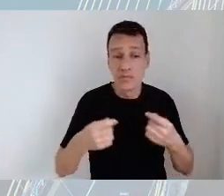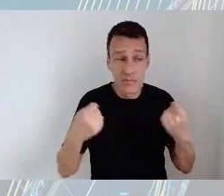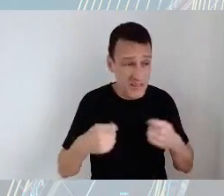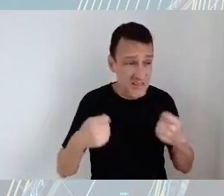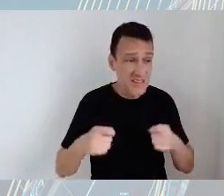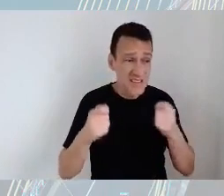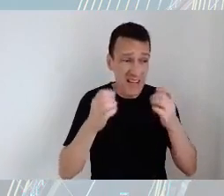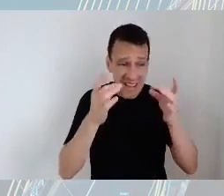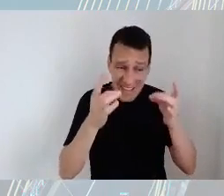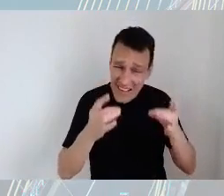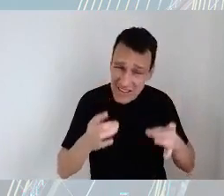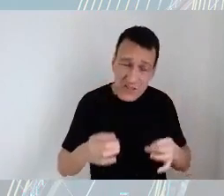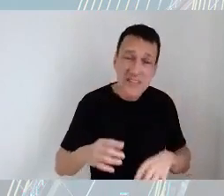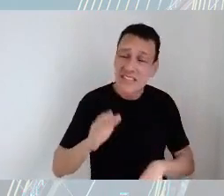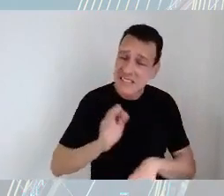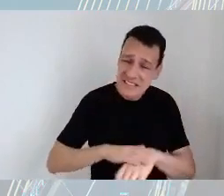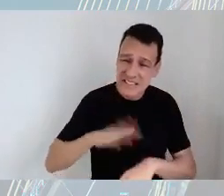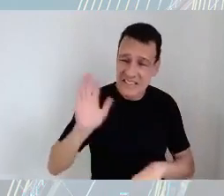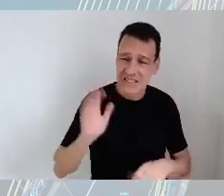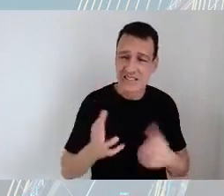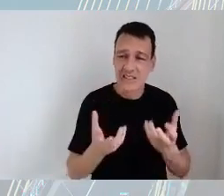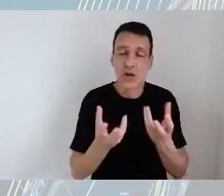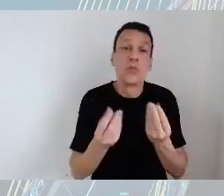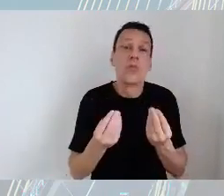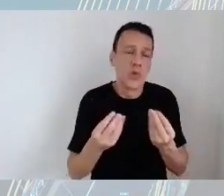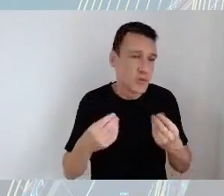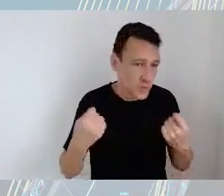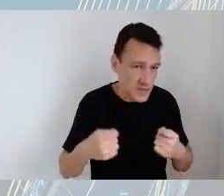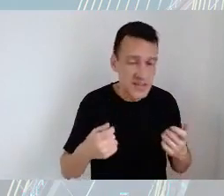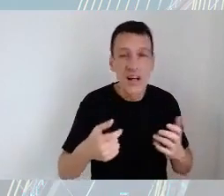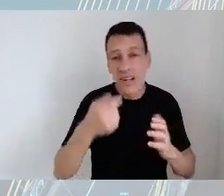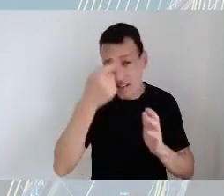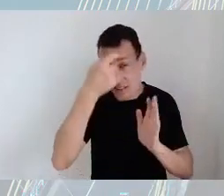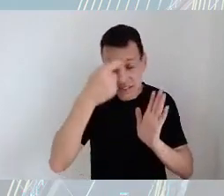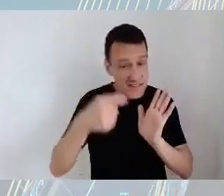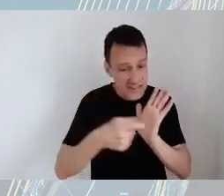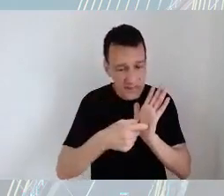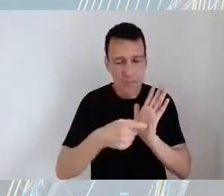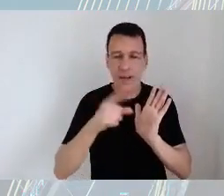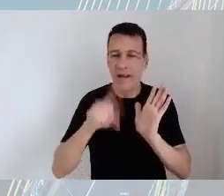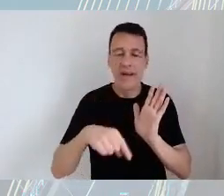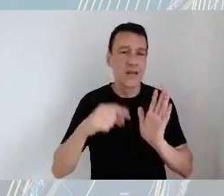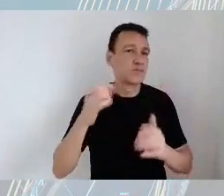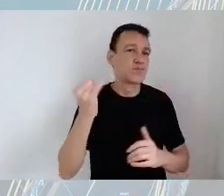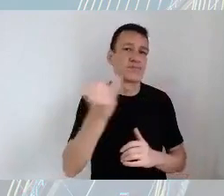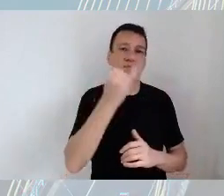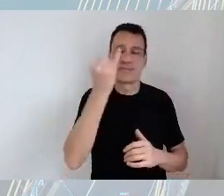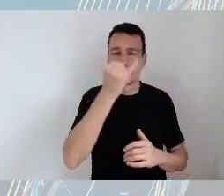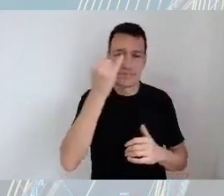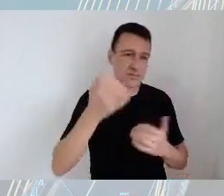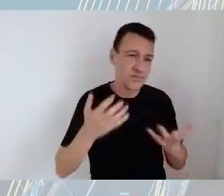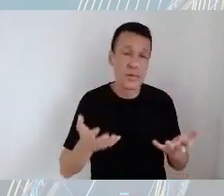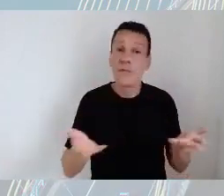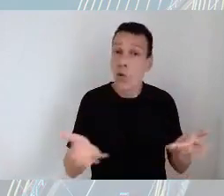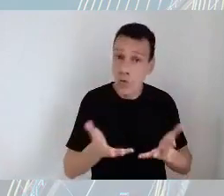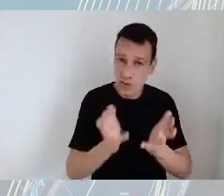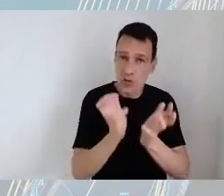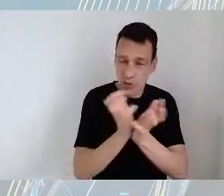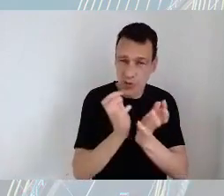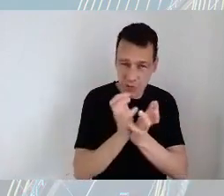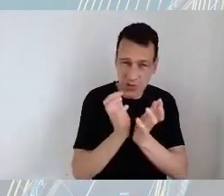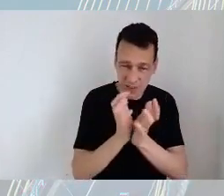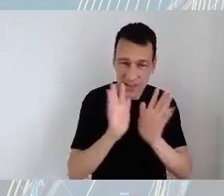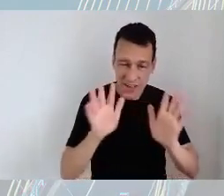nas nossas operações, inteligência artificial tem que ser central nas nossas operações. Então, hoje, o time de Data Analytics ele tem um papel fundamental dentro